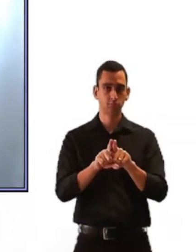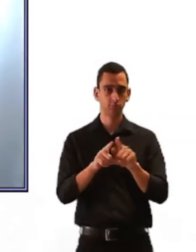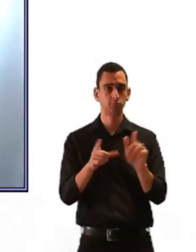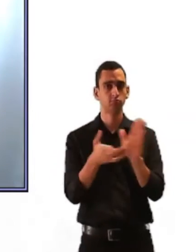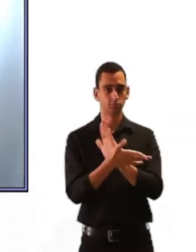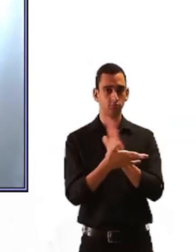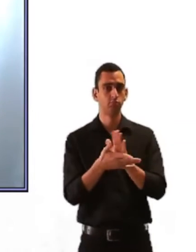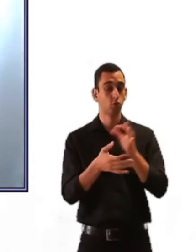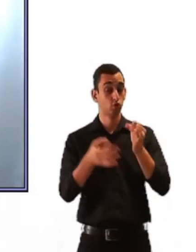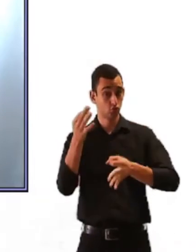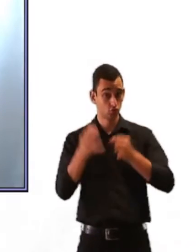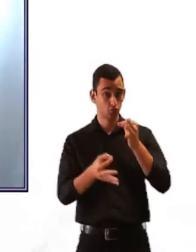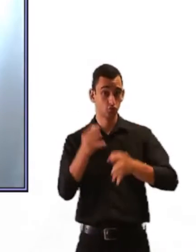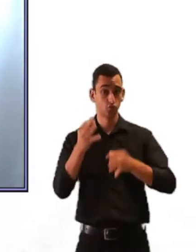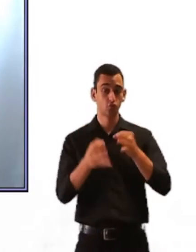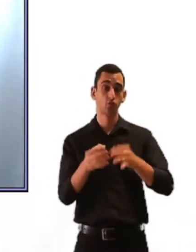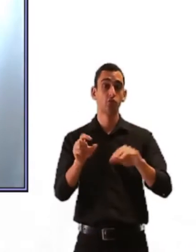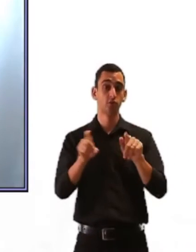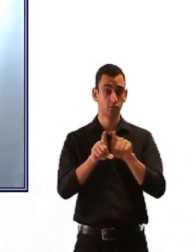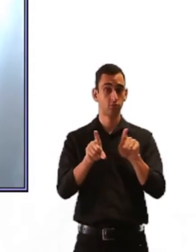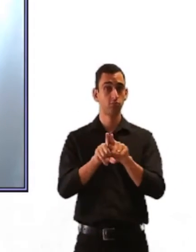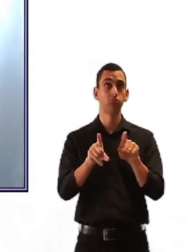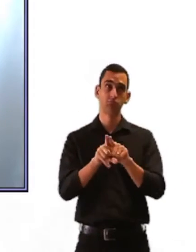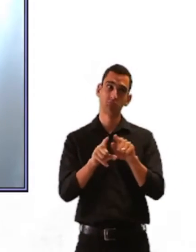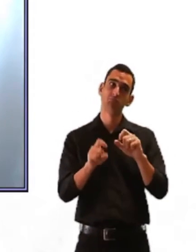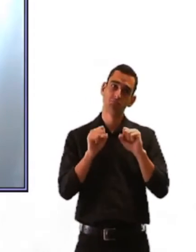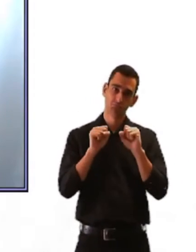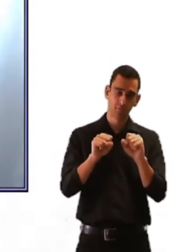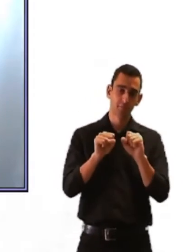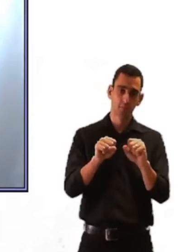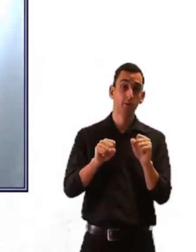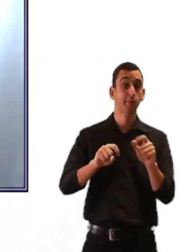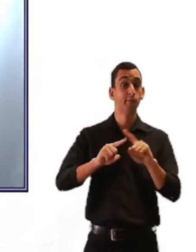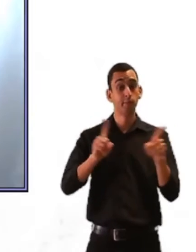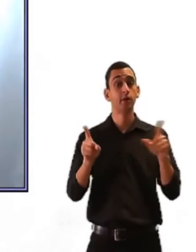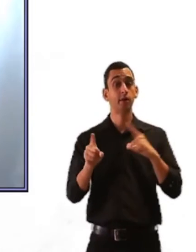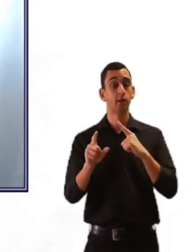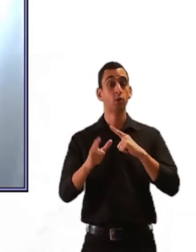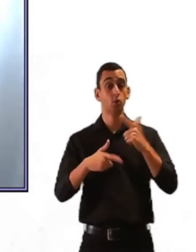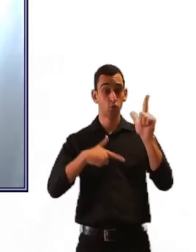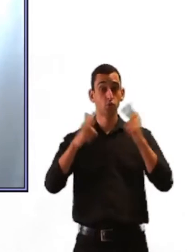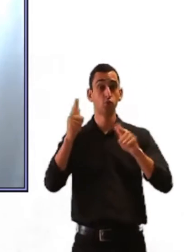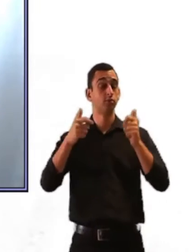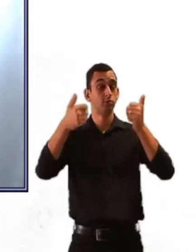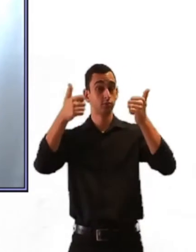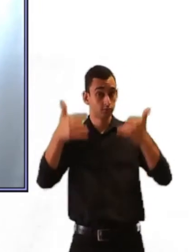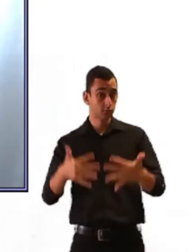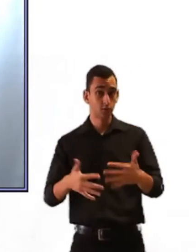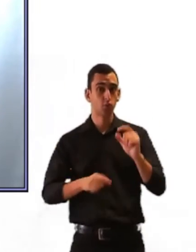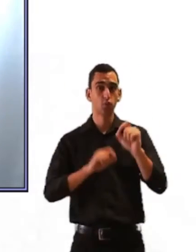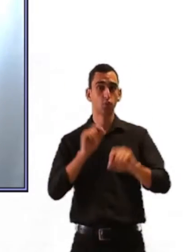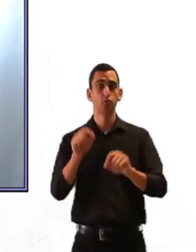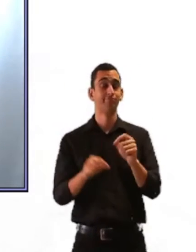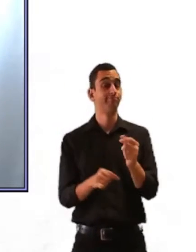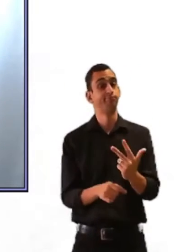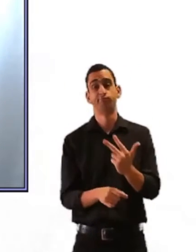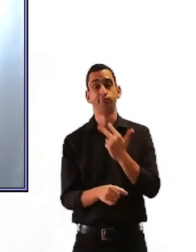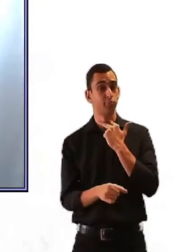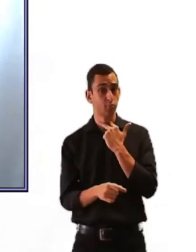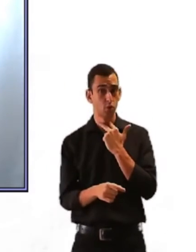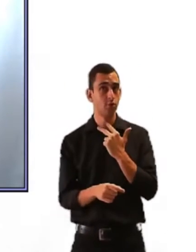não só jurídico, lógico que tem um fator jurídico aí, mas há fatores jurídicos, para dizer que não é